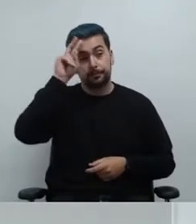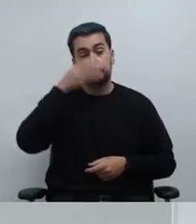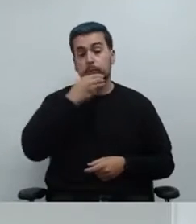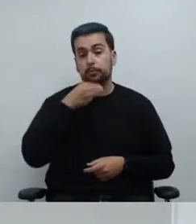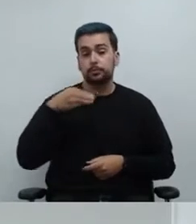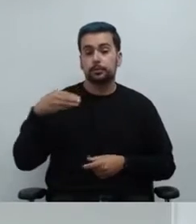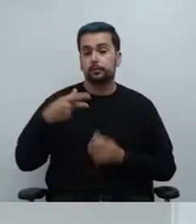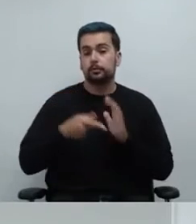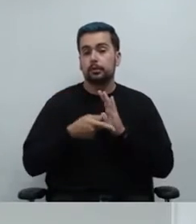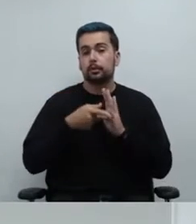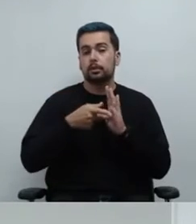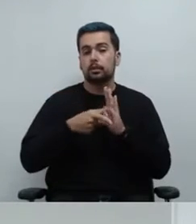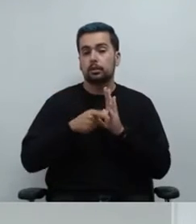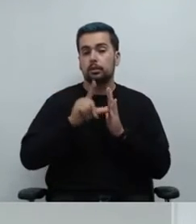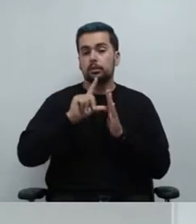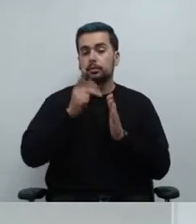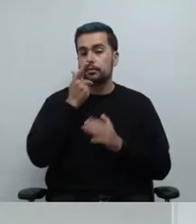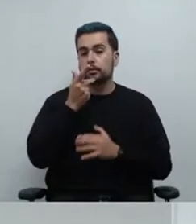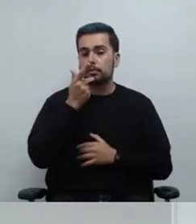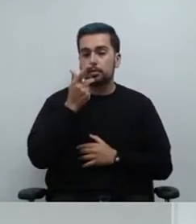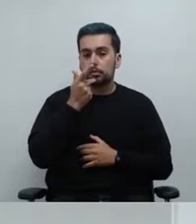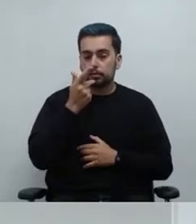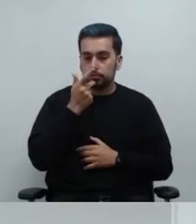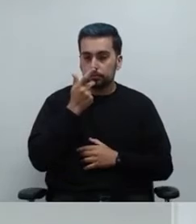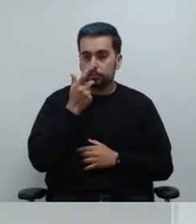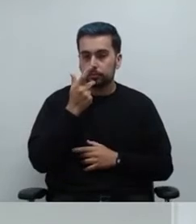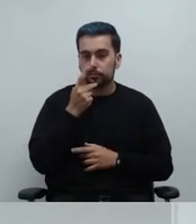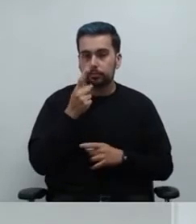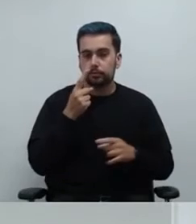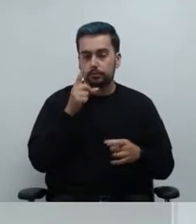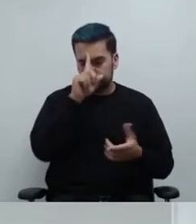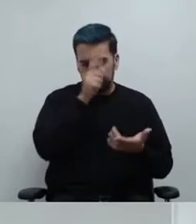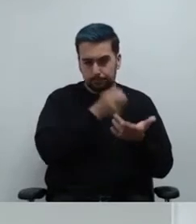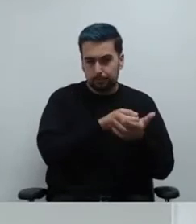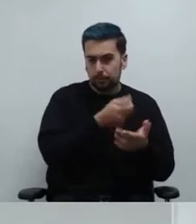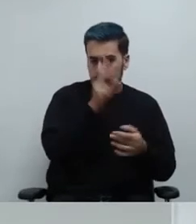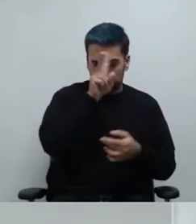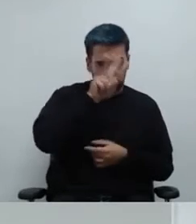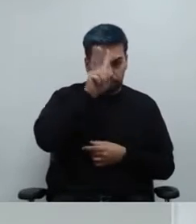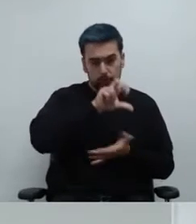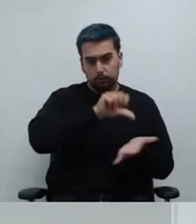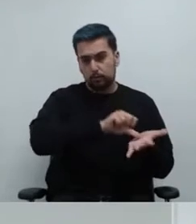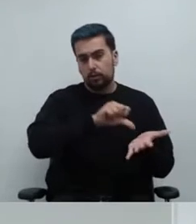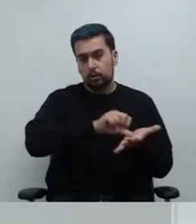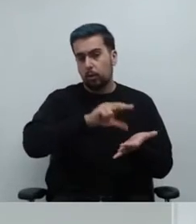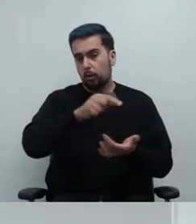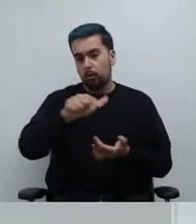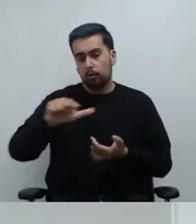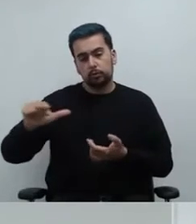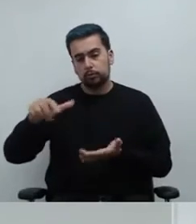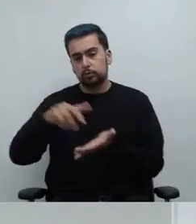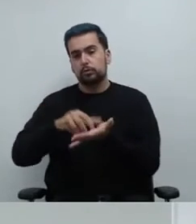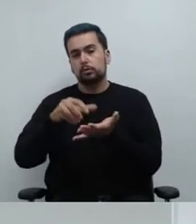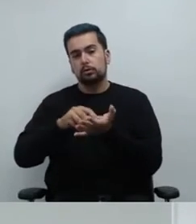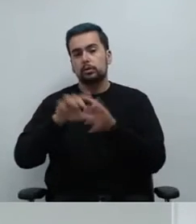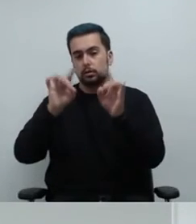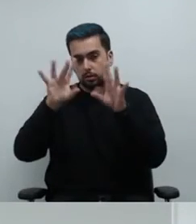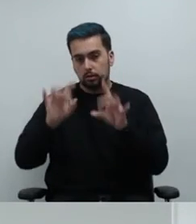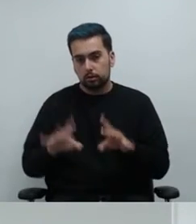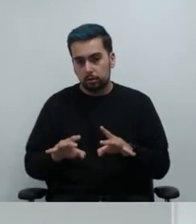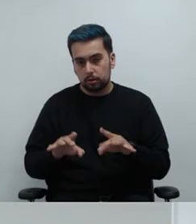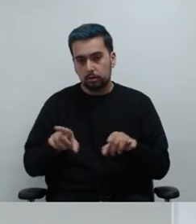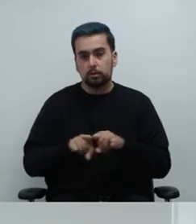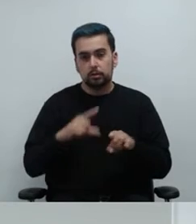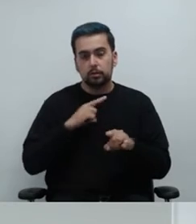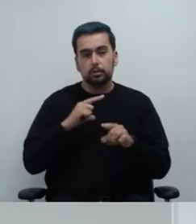anteriormente, que não se trata de contrapor demandas históricas de unidades ou de outros núcleos especializados, né? A gente